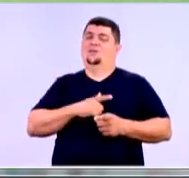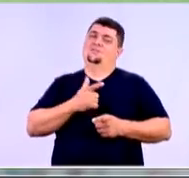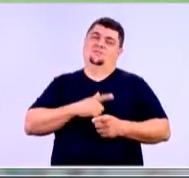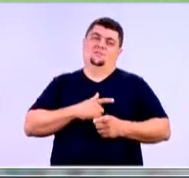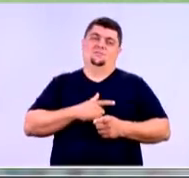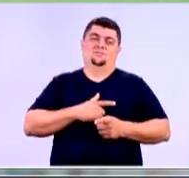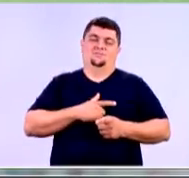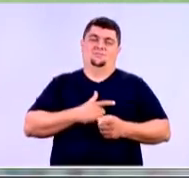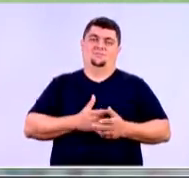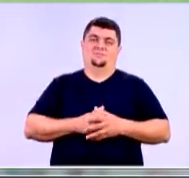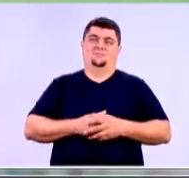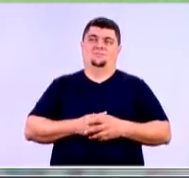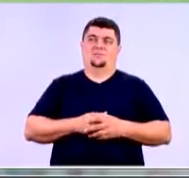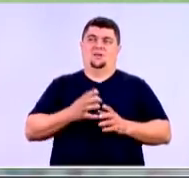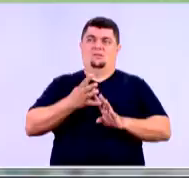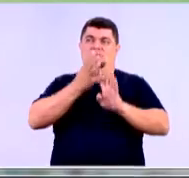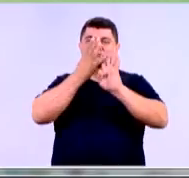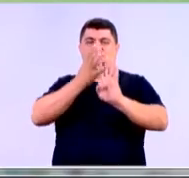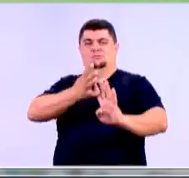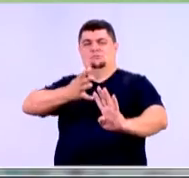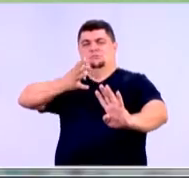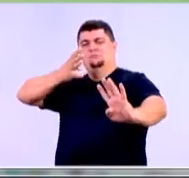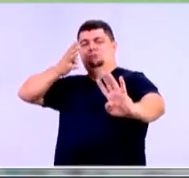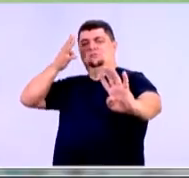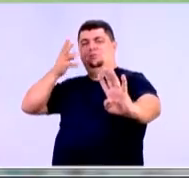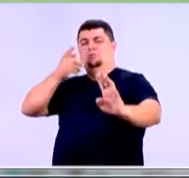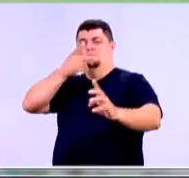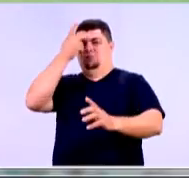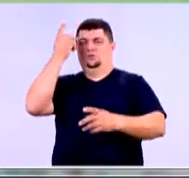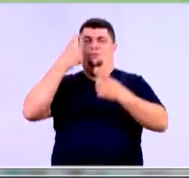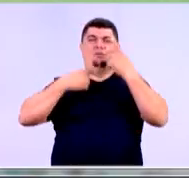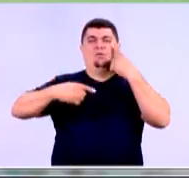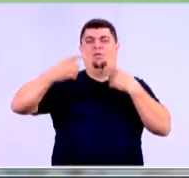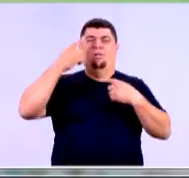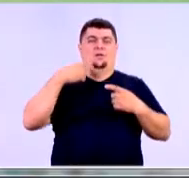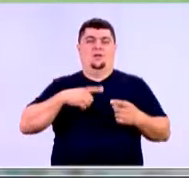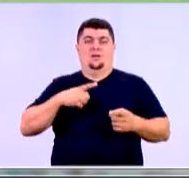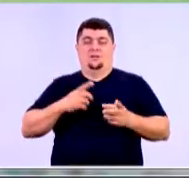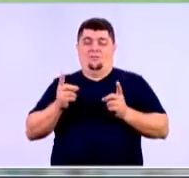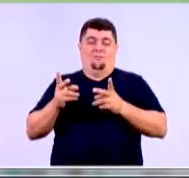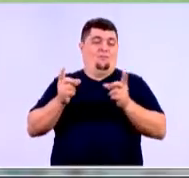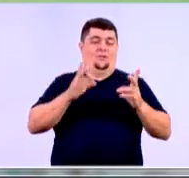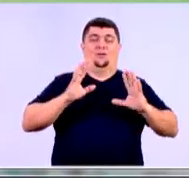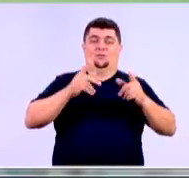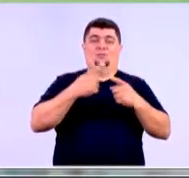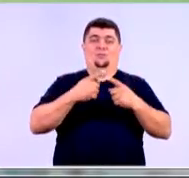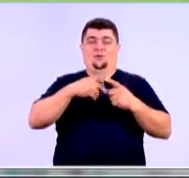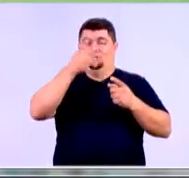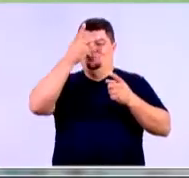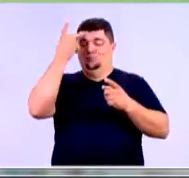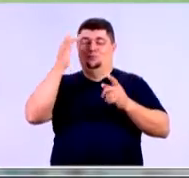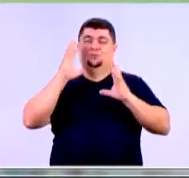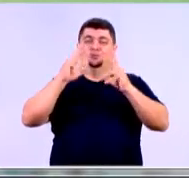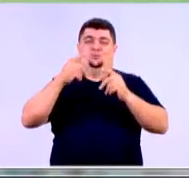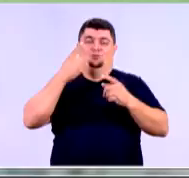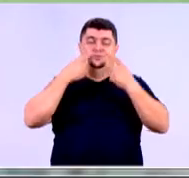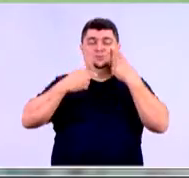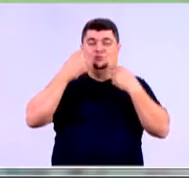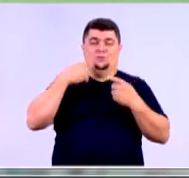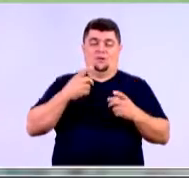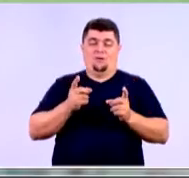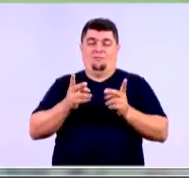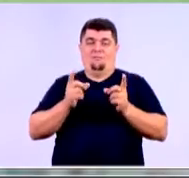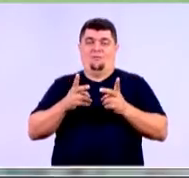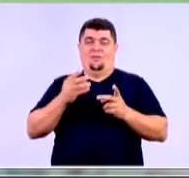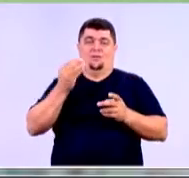tem uma fila de pessoas chorando aqui, né? E ele tá cheio da grana no bolso, né? Ele